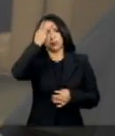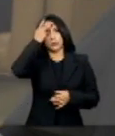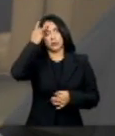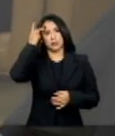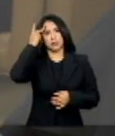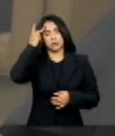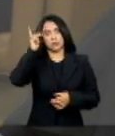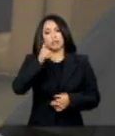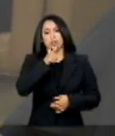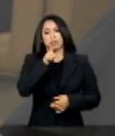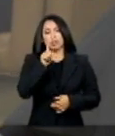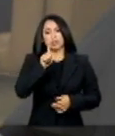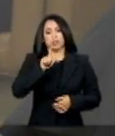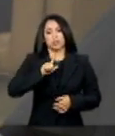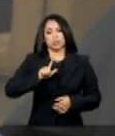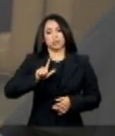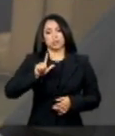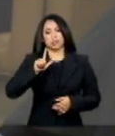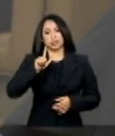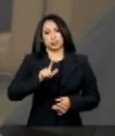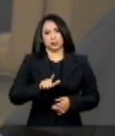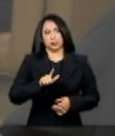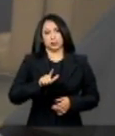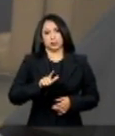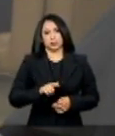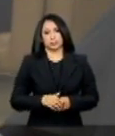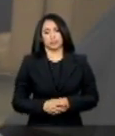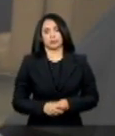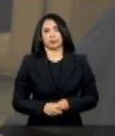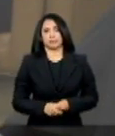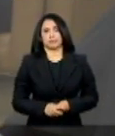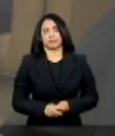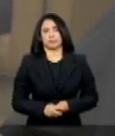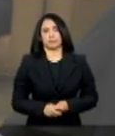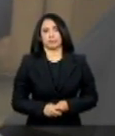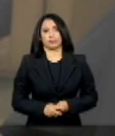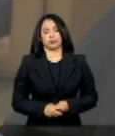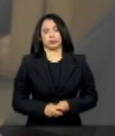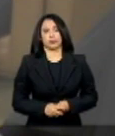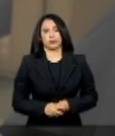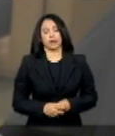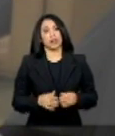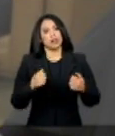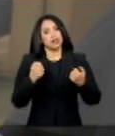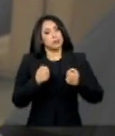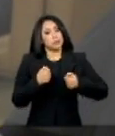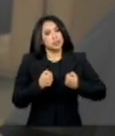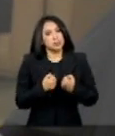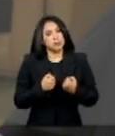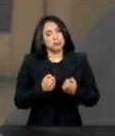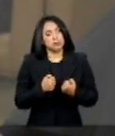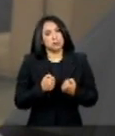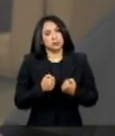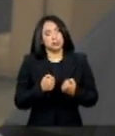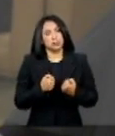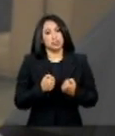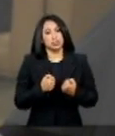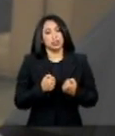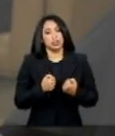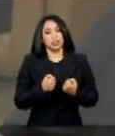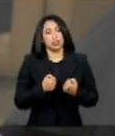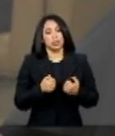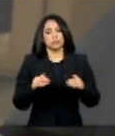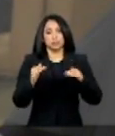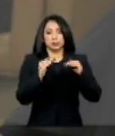conquistada desde que seja através de uma isonomia entre as partes